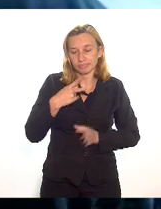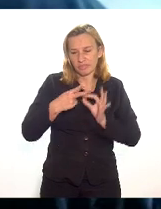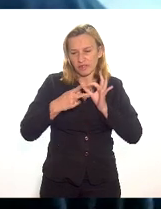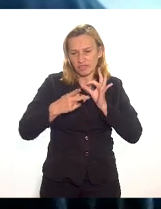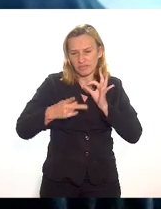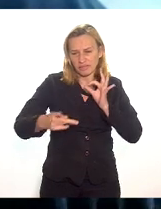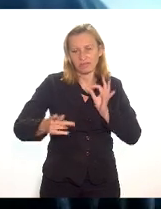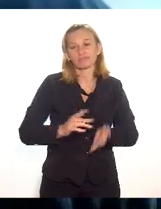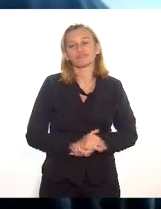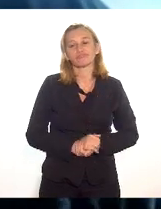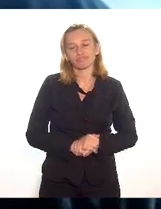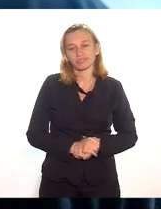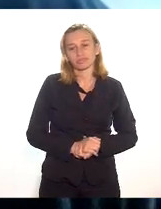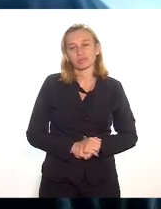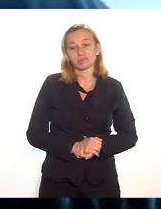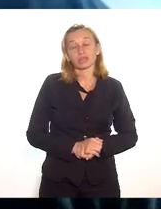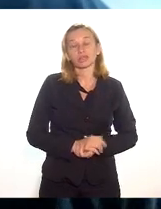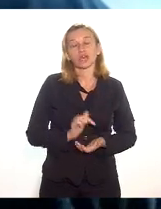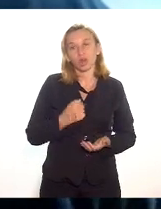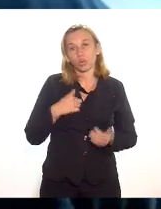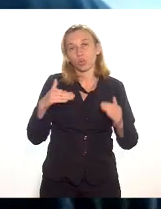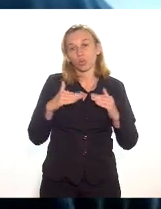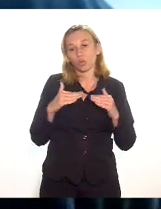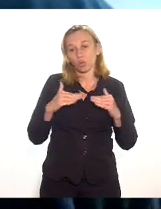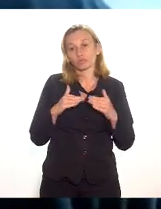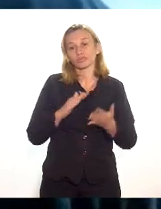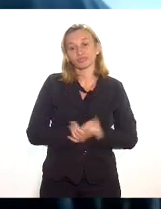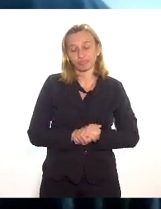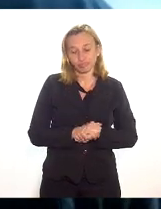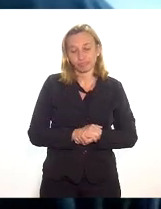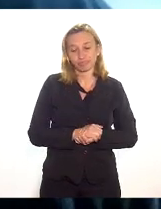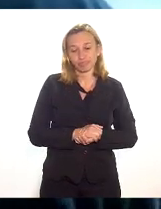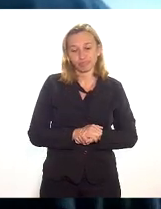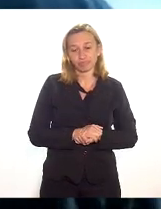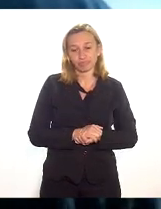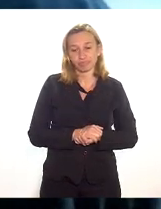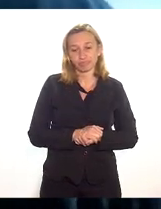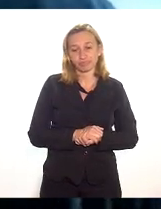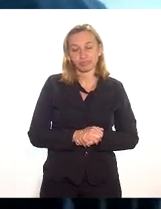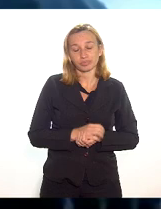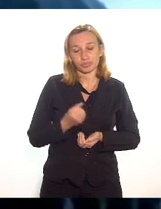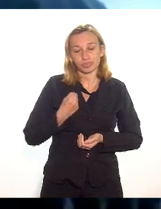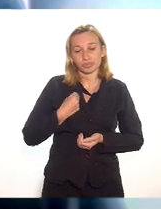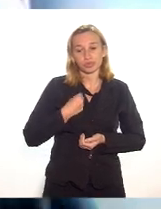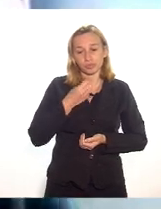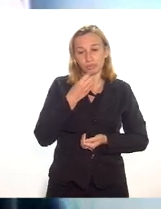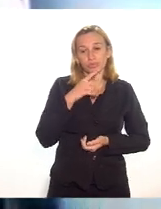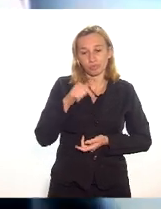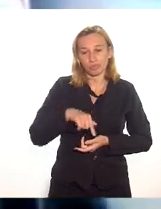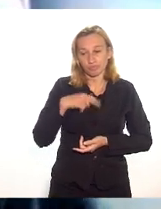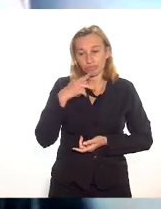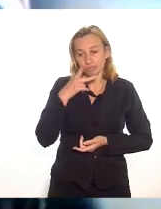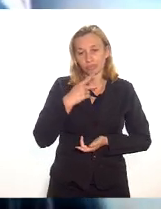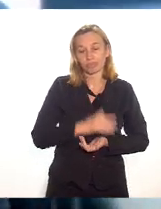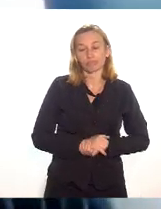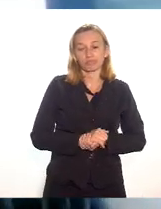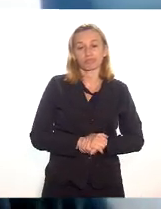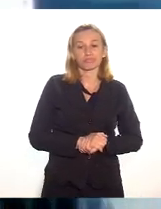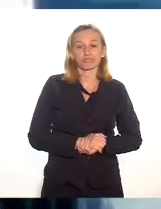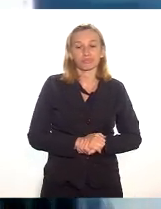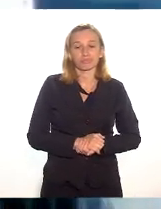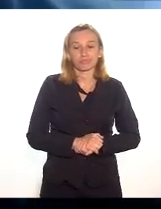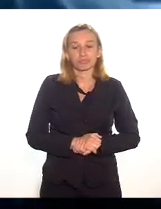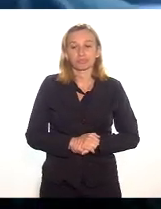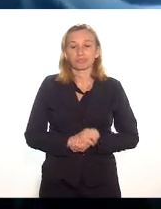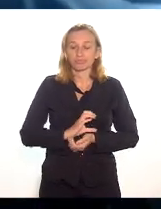deputados e deputadas, e eu concordo com a maior parte deles falando